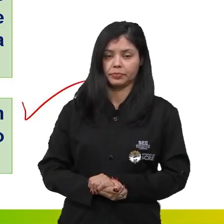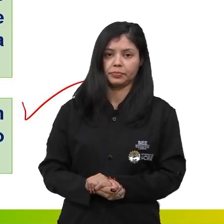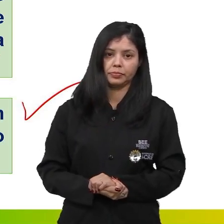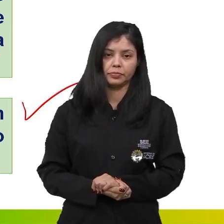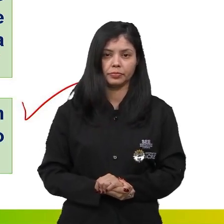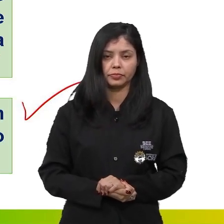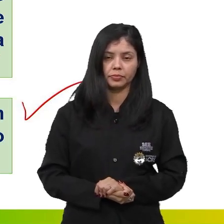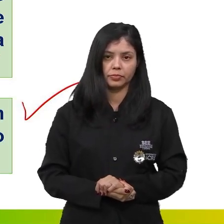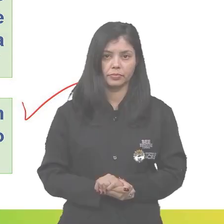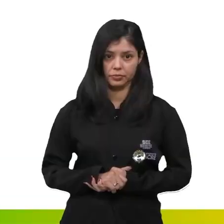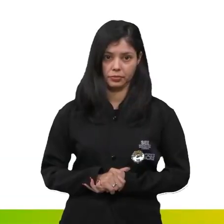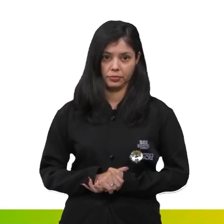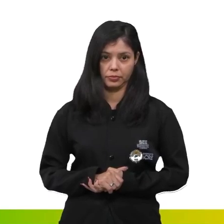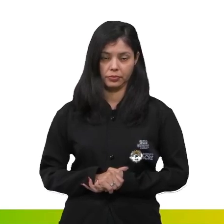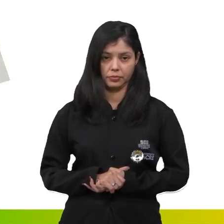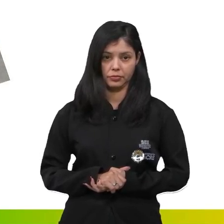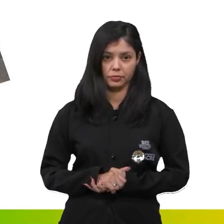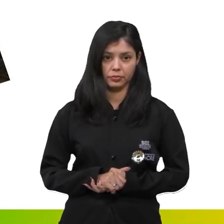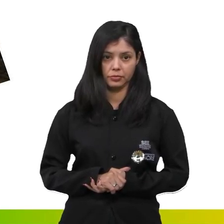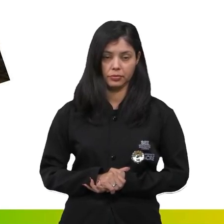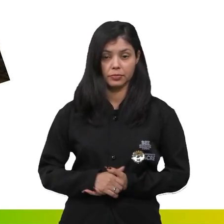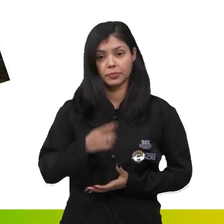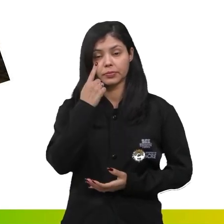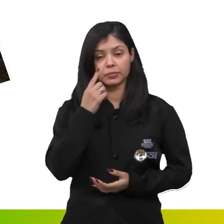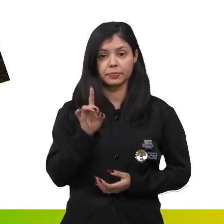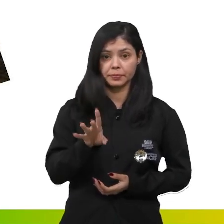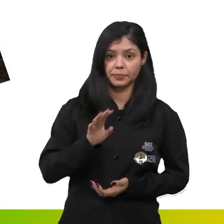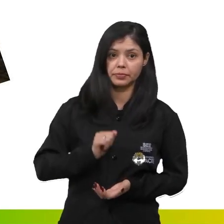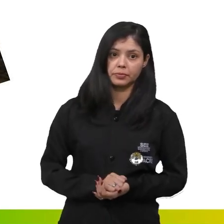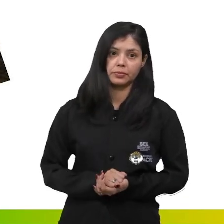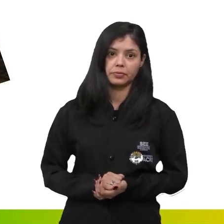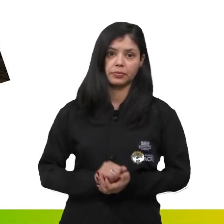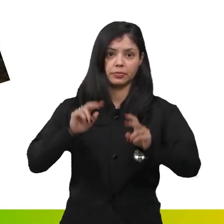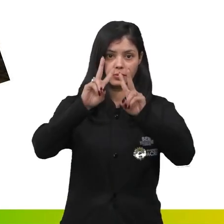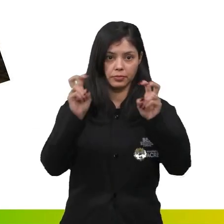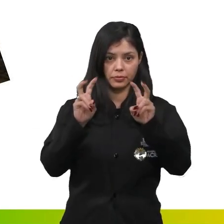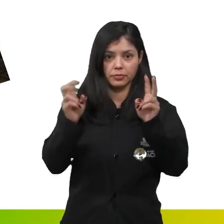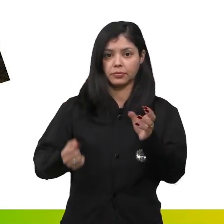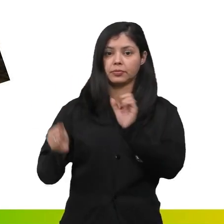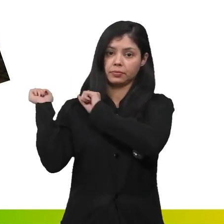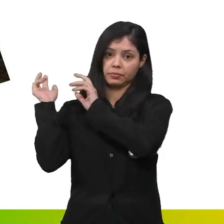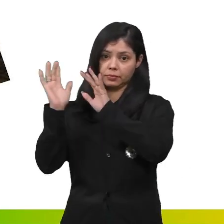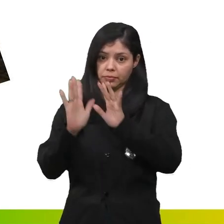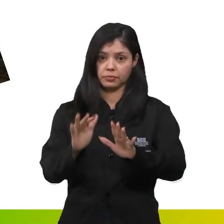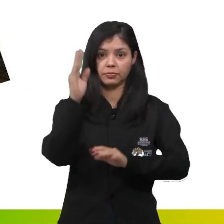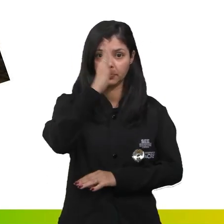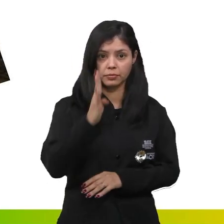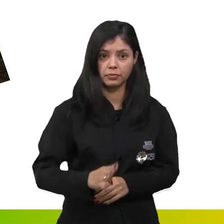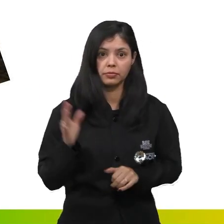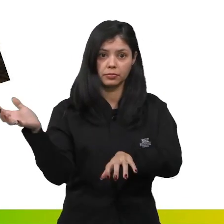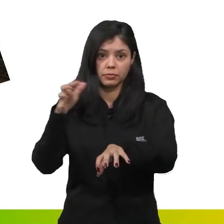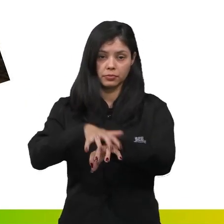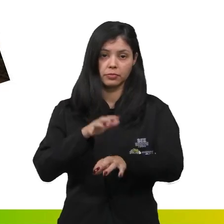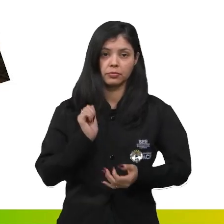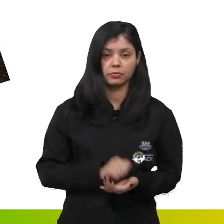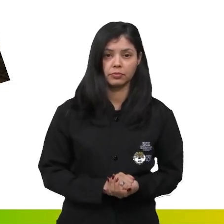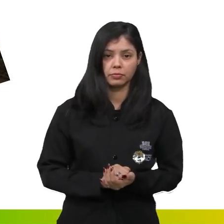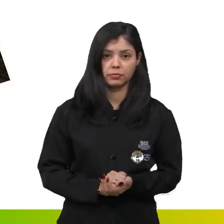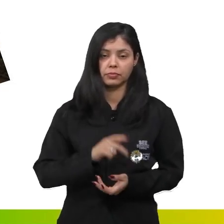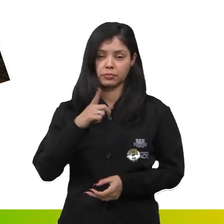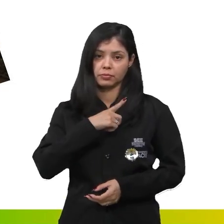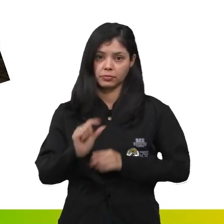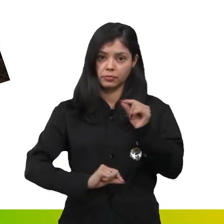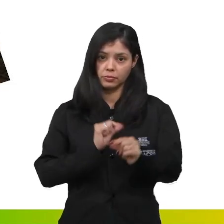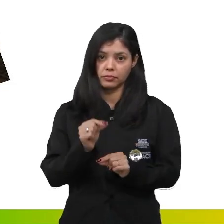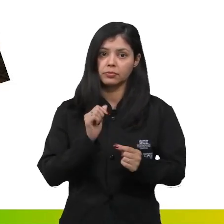Vai acompanhando comigo aí. Olha só, sobre os fluxos no Brasil colonial. Nós